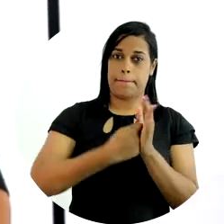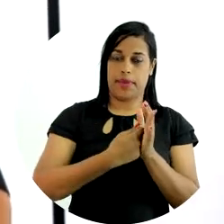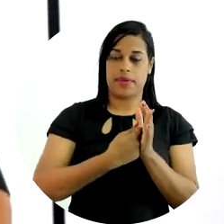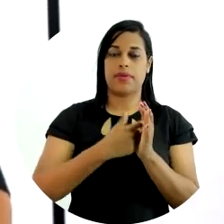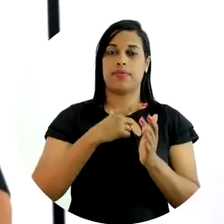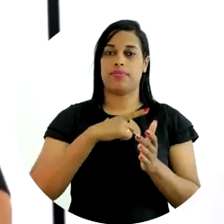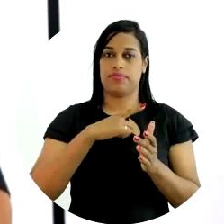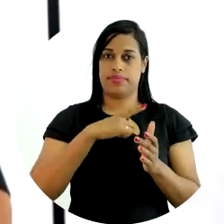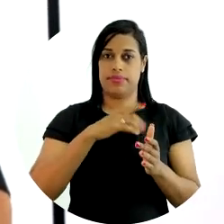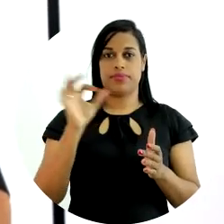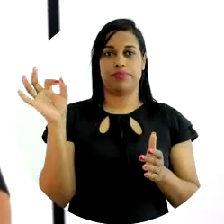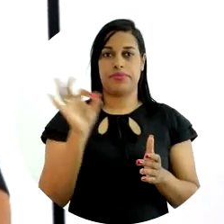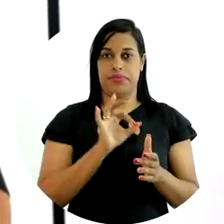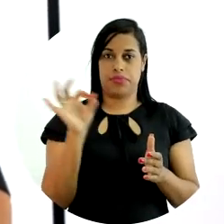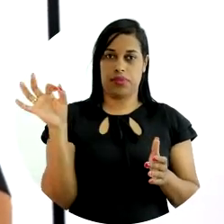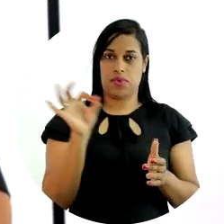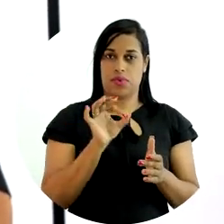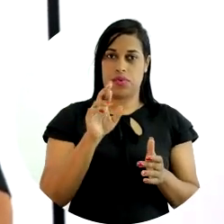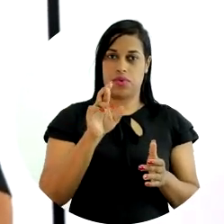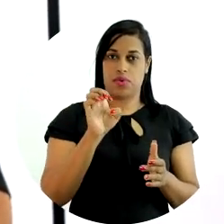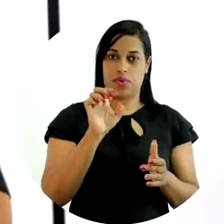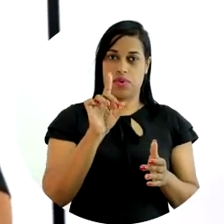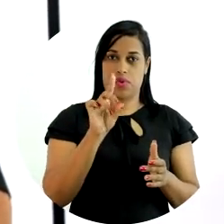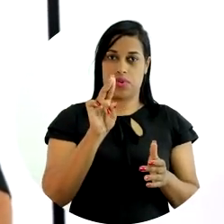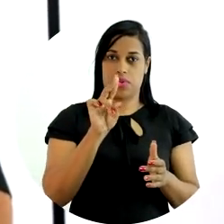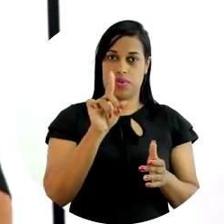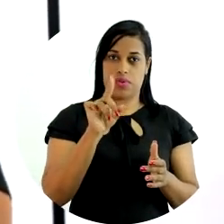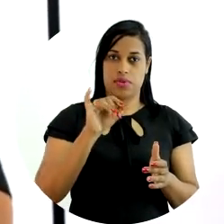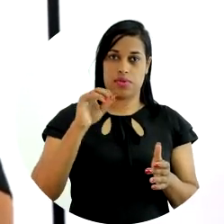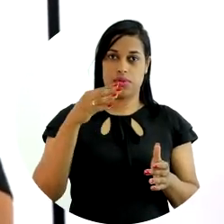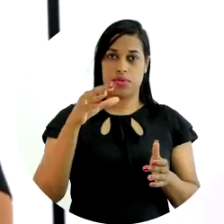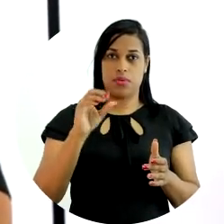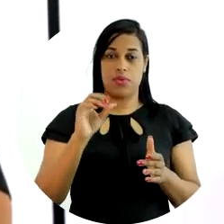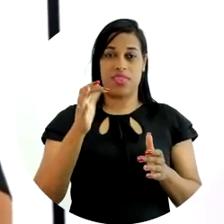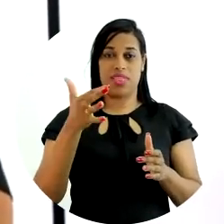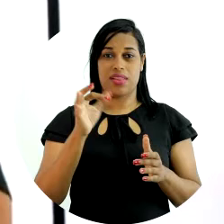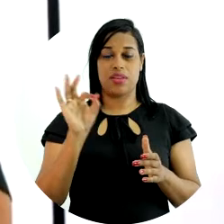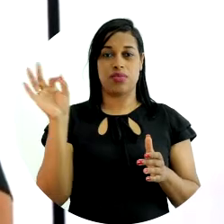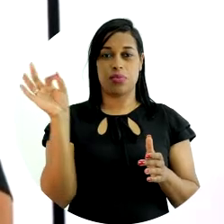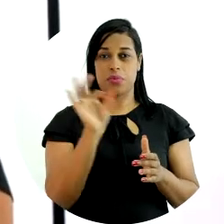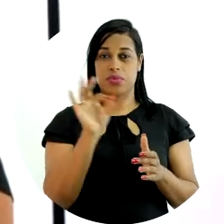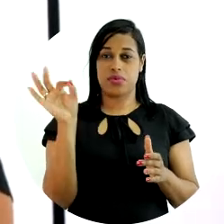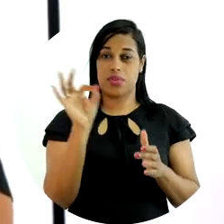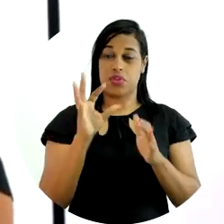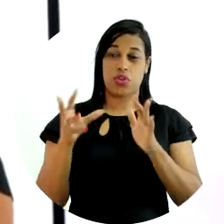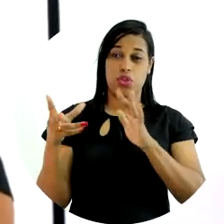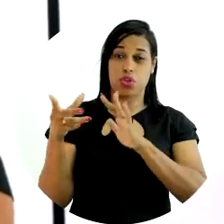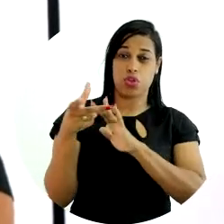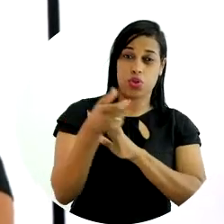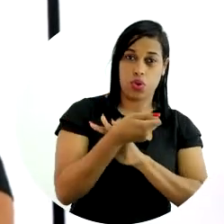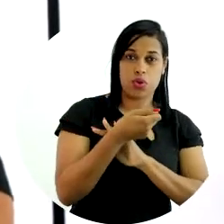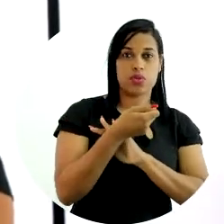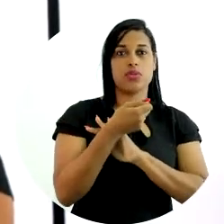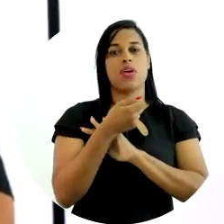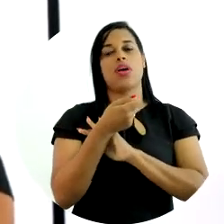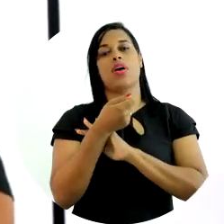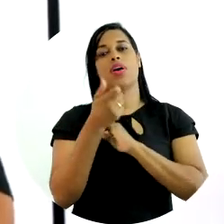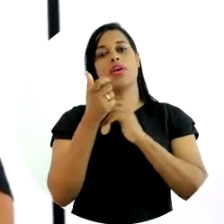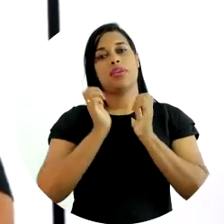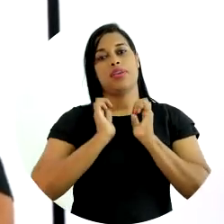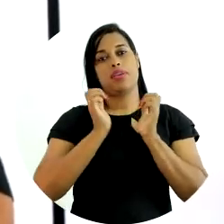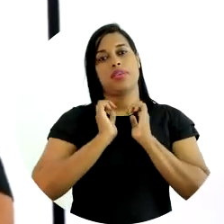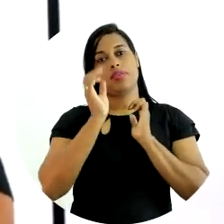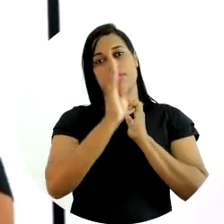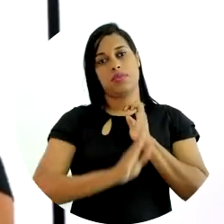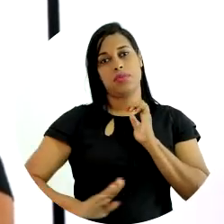ele pagava um imposto que era chamado de redízimo, ou seja, era 10% de toda a riqueza do Brasil era destinada